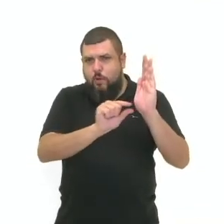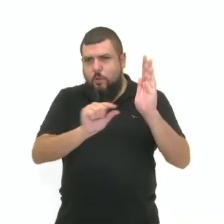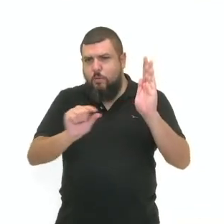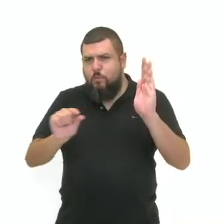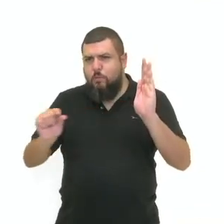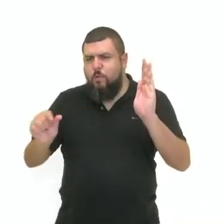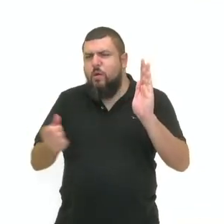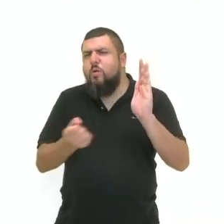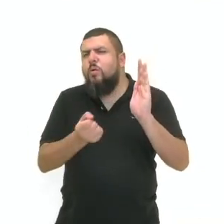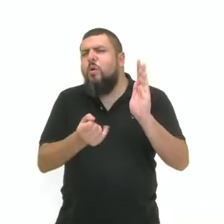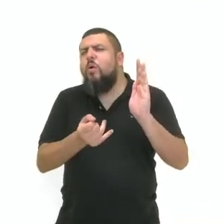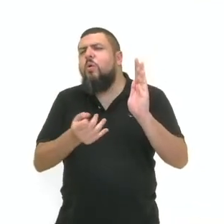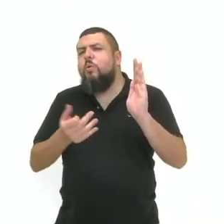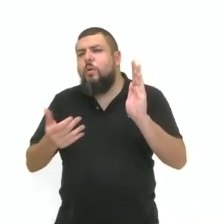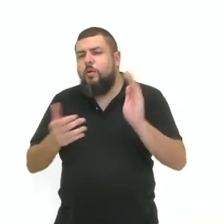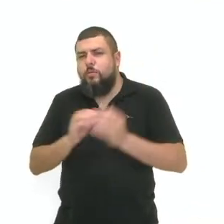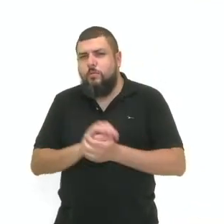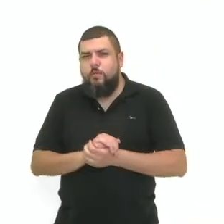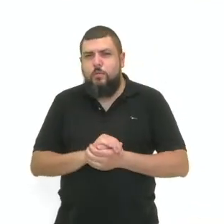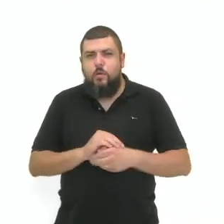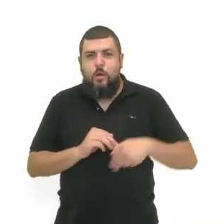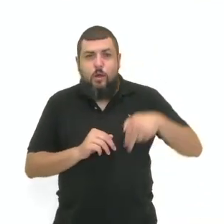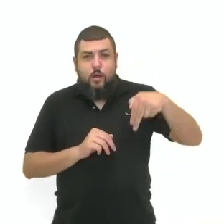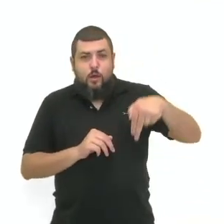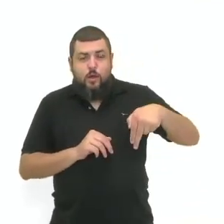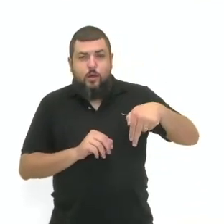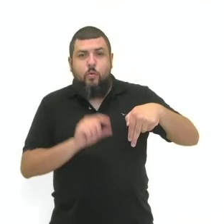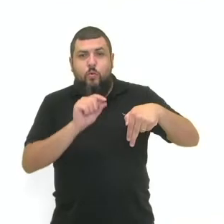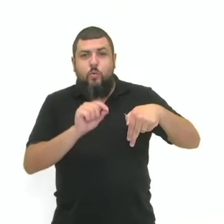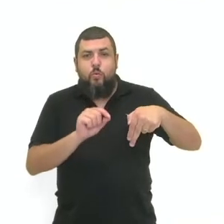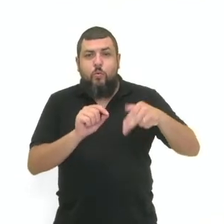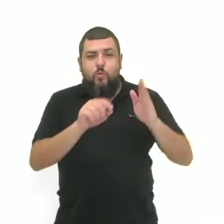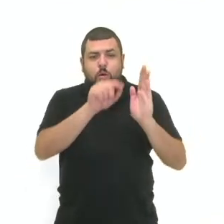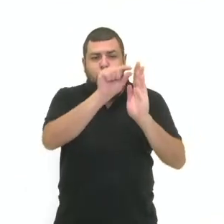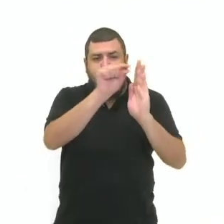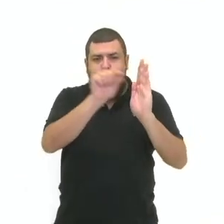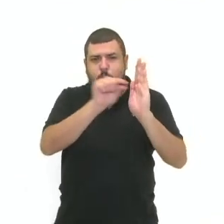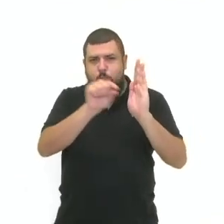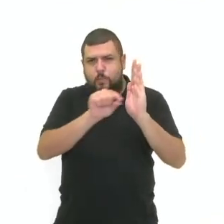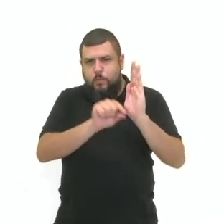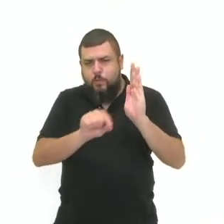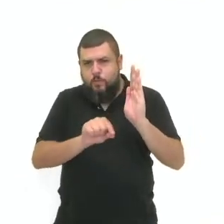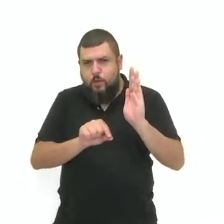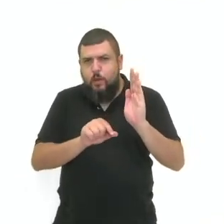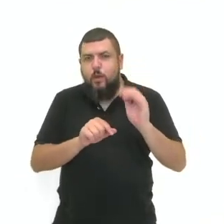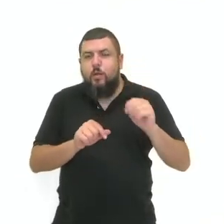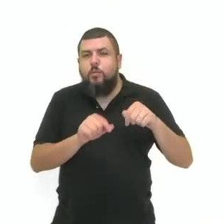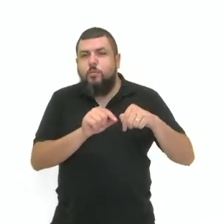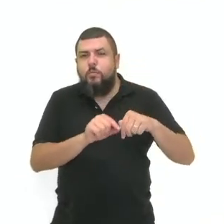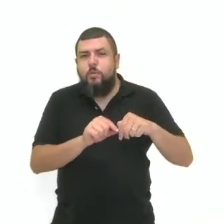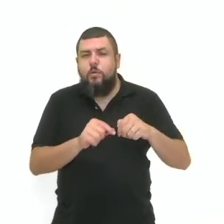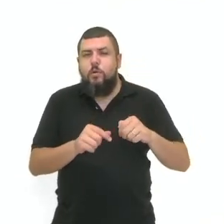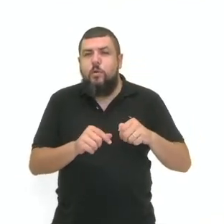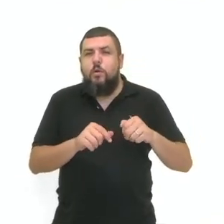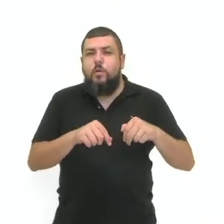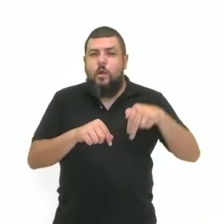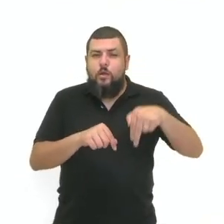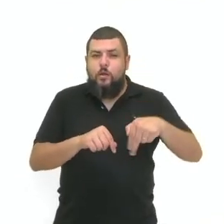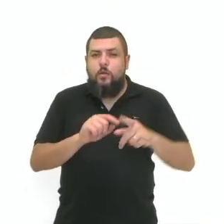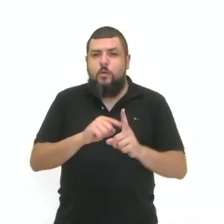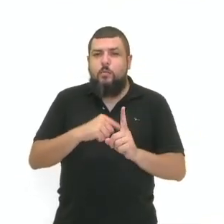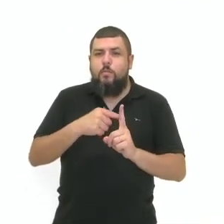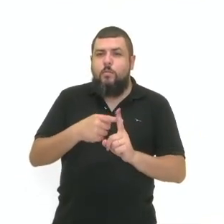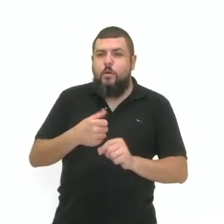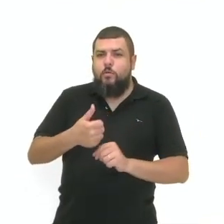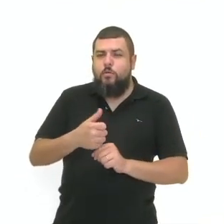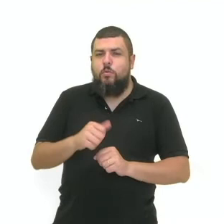quarta propriedade, o n é a 12ª linha, somando com mais 1, logo vão ser 3 elementos. Muito